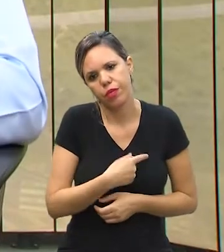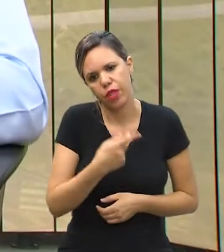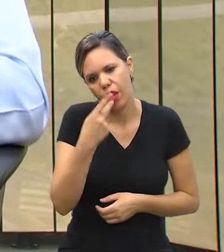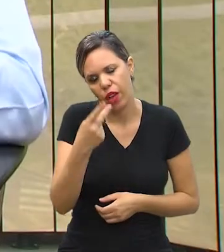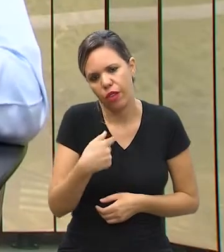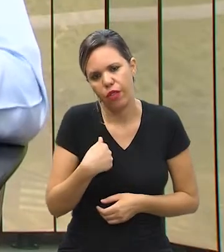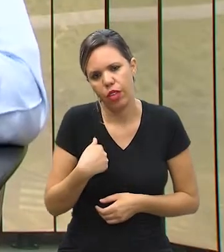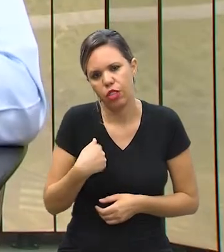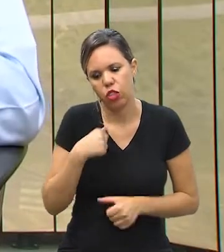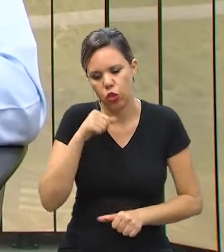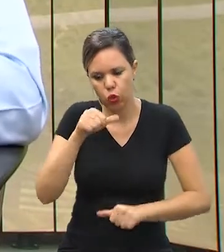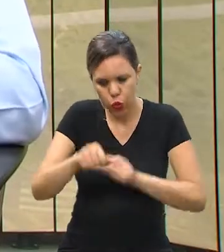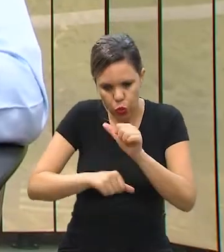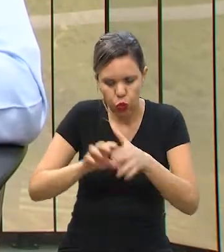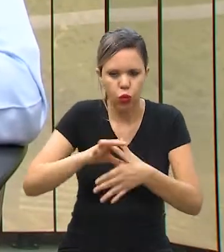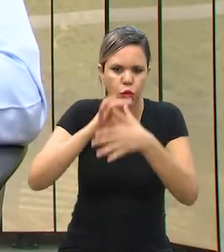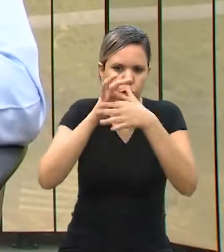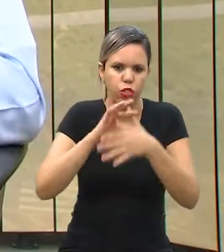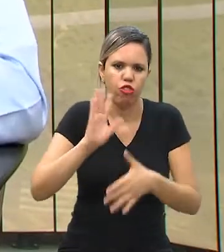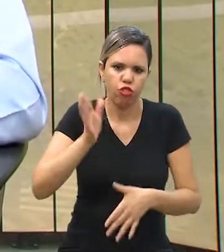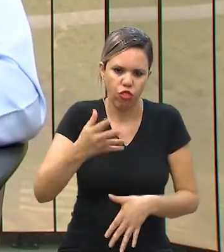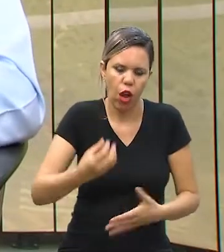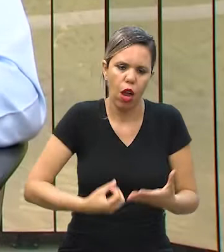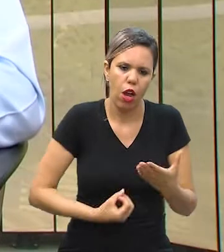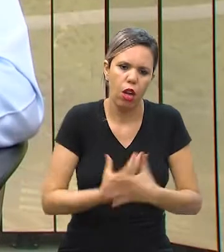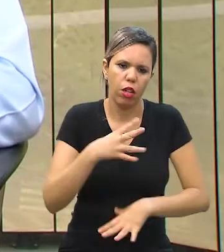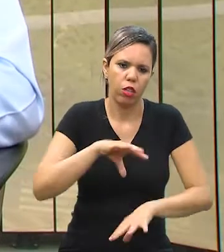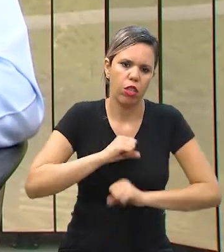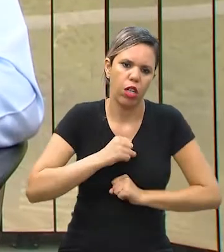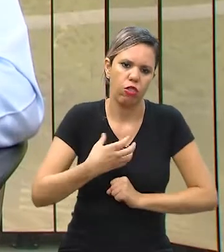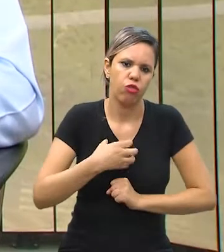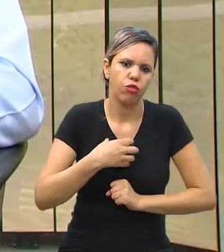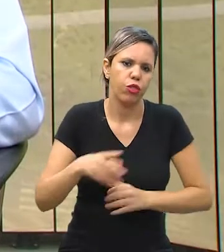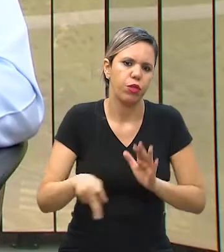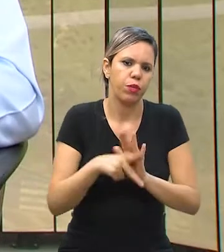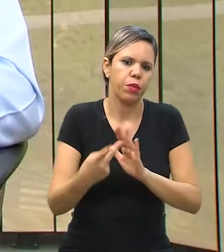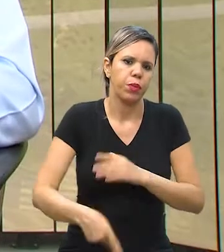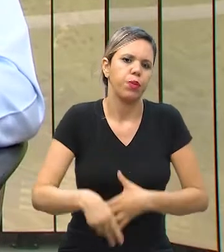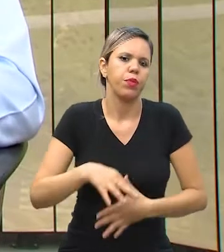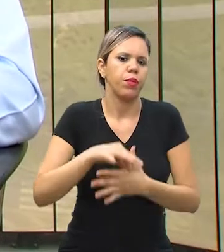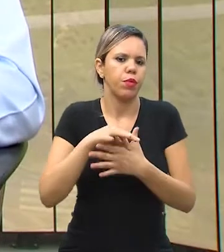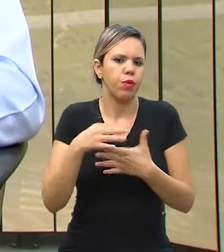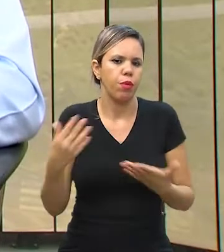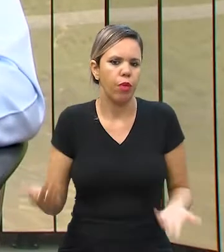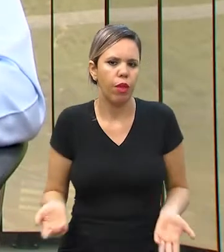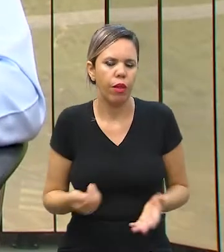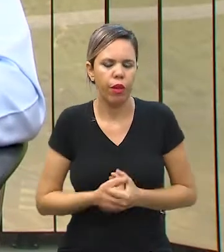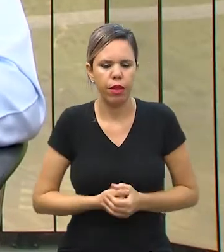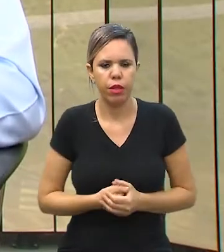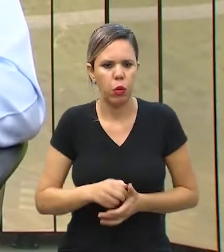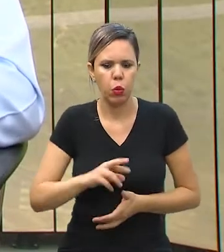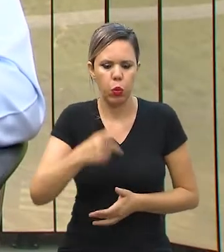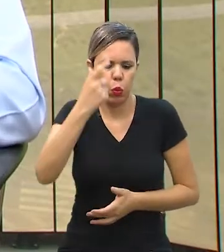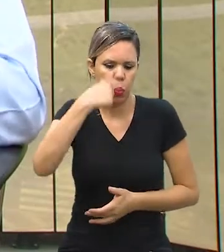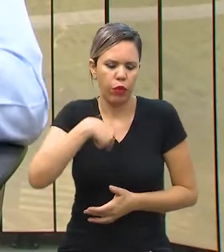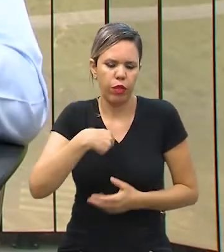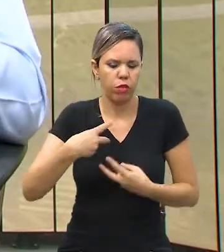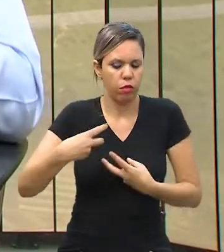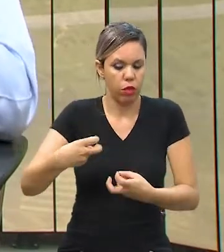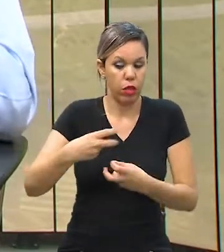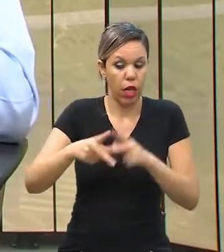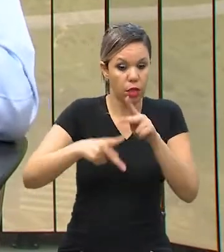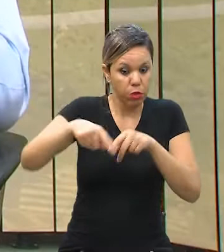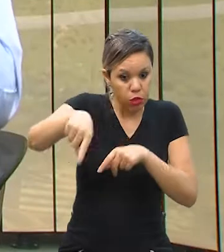gente não vira uma liderança, eu acho que a gente já nasce uma liderança, porque não é você que vê isso, são